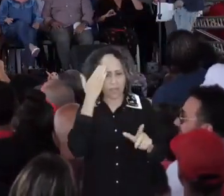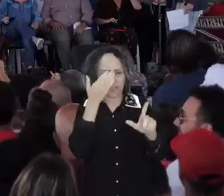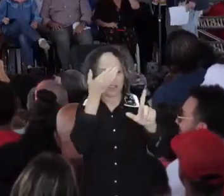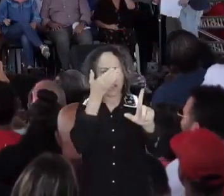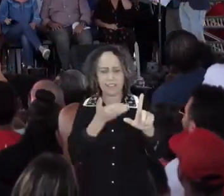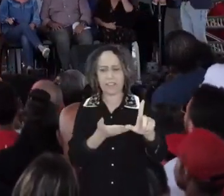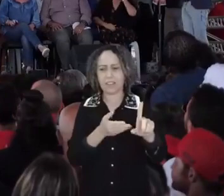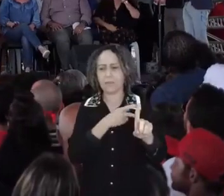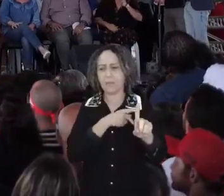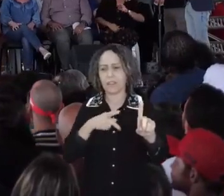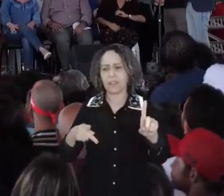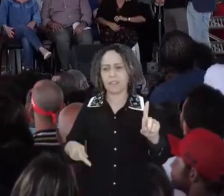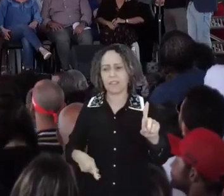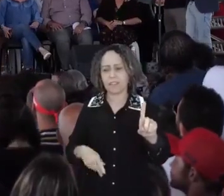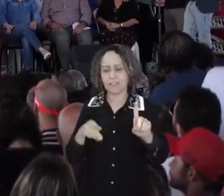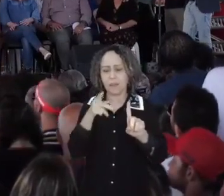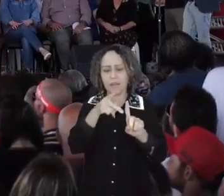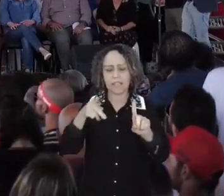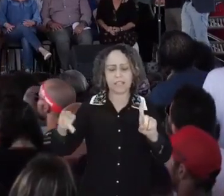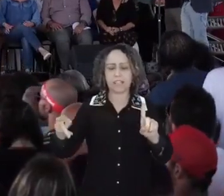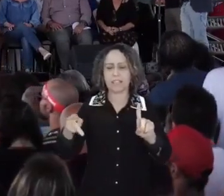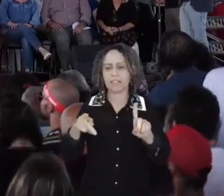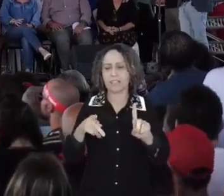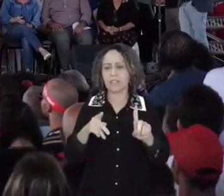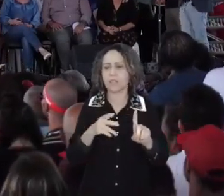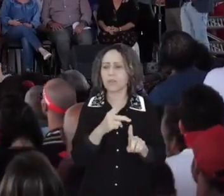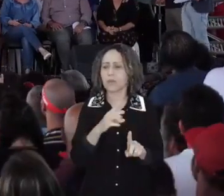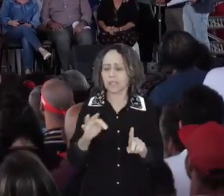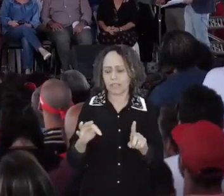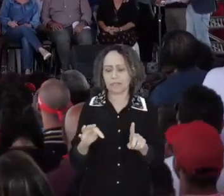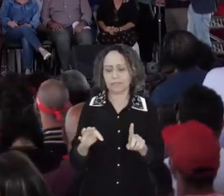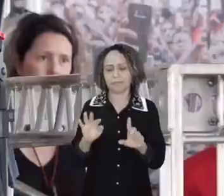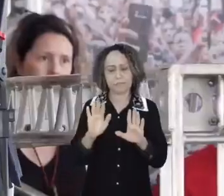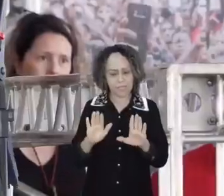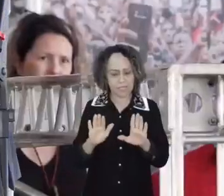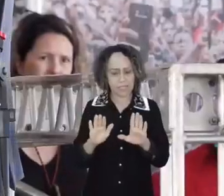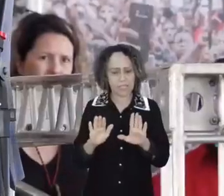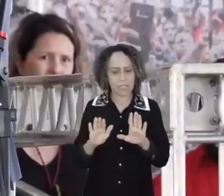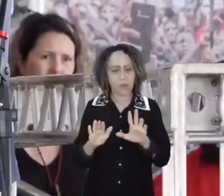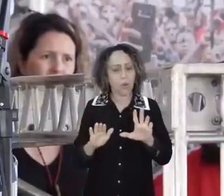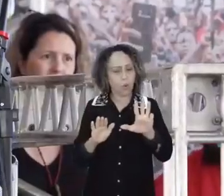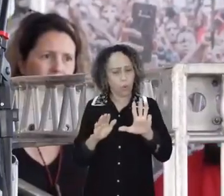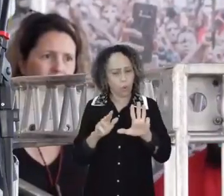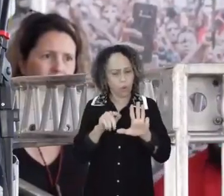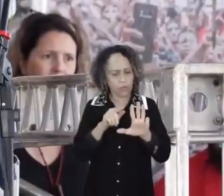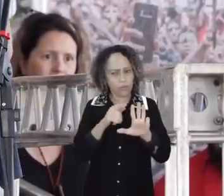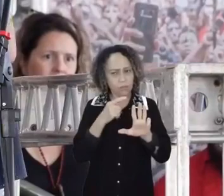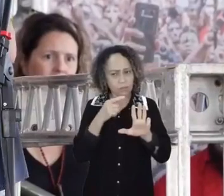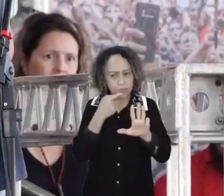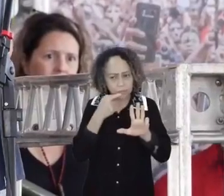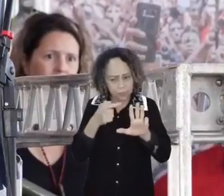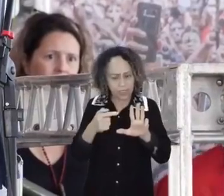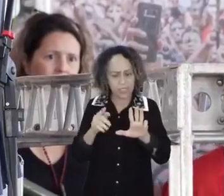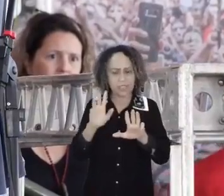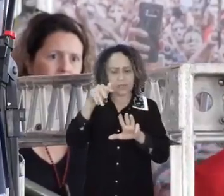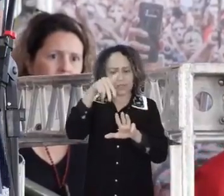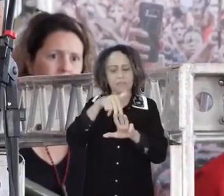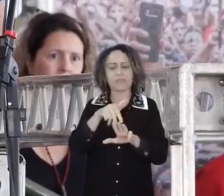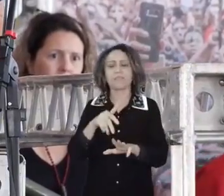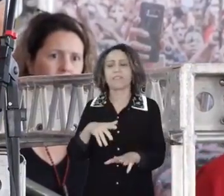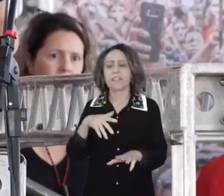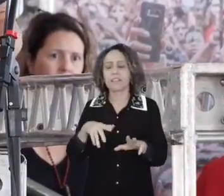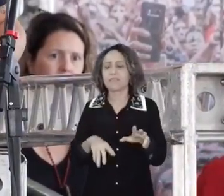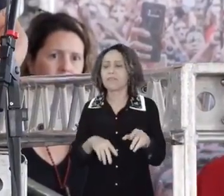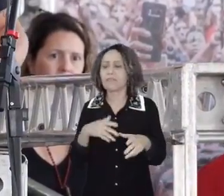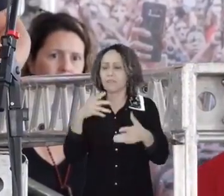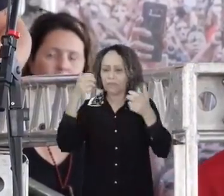Olha só, o presidente já vai falar... Mas antes eu preciso agradecer a presença de companheiros tão importantes de luta que estão aqui